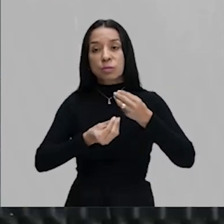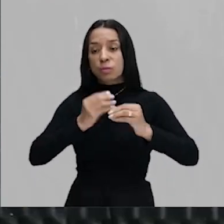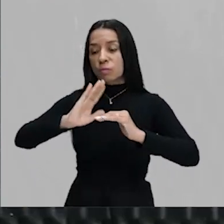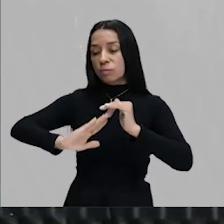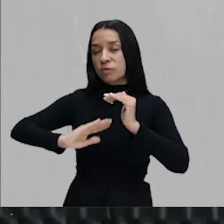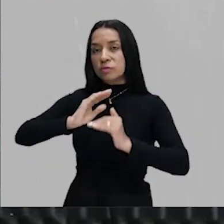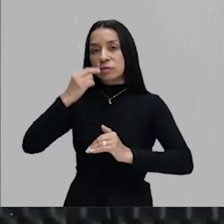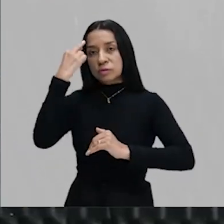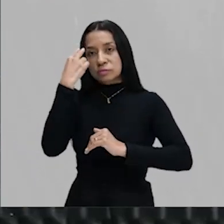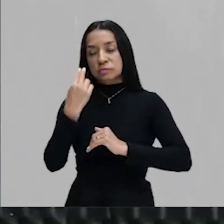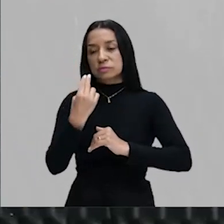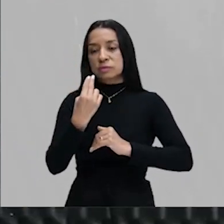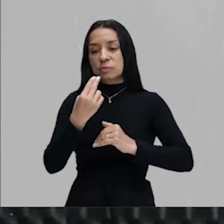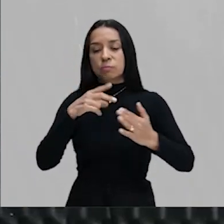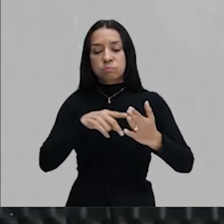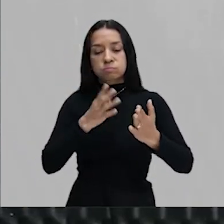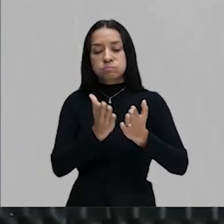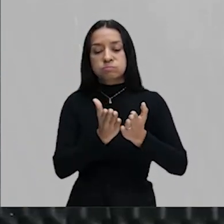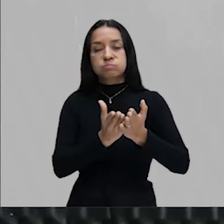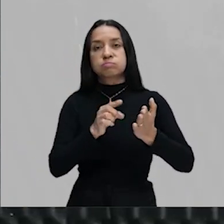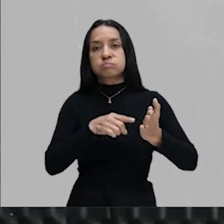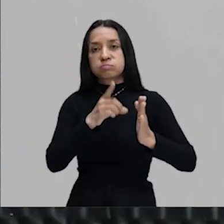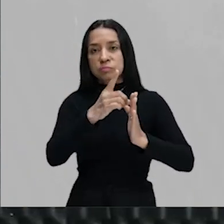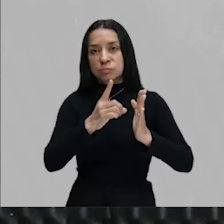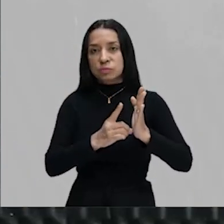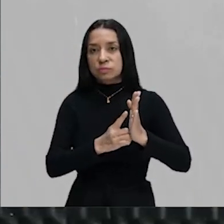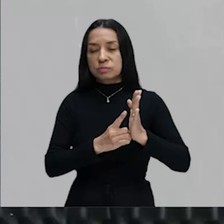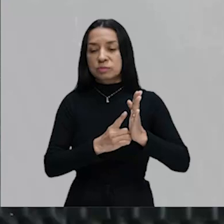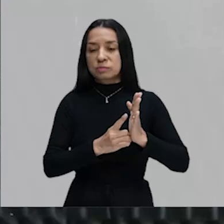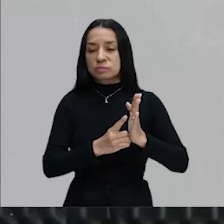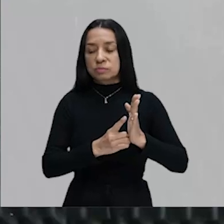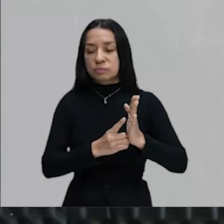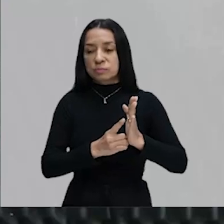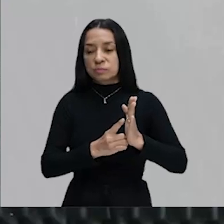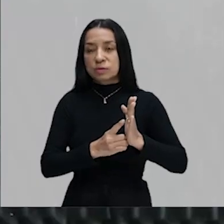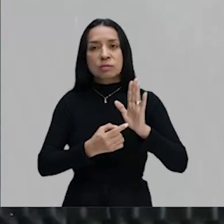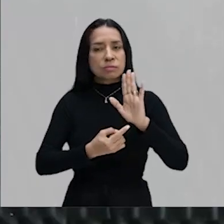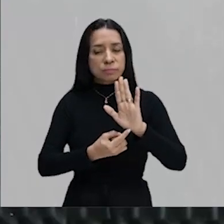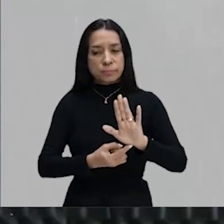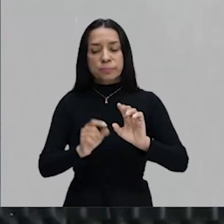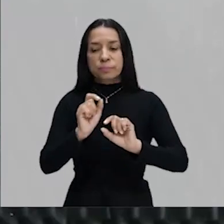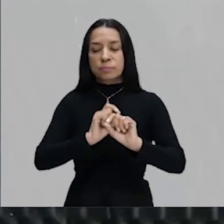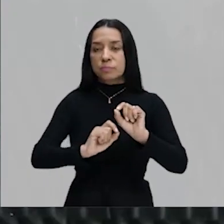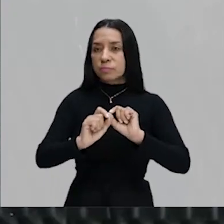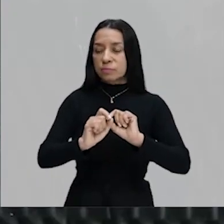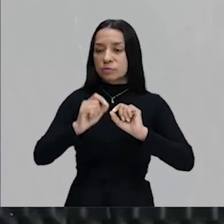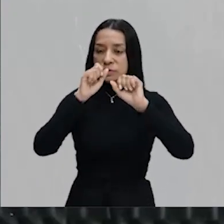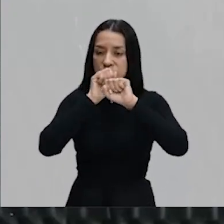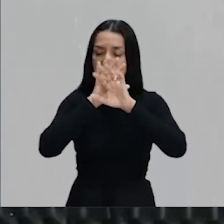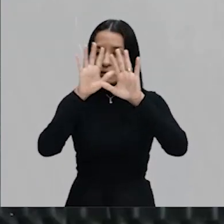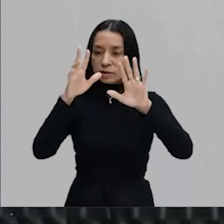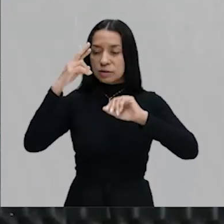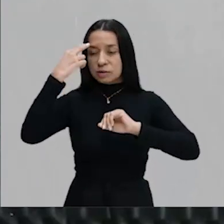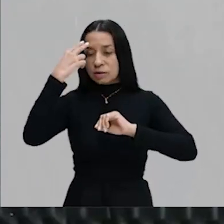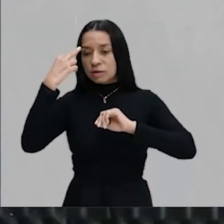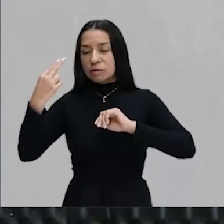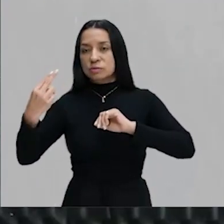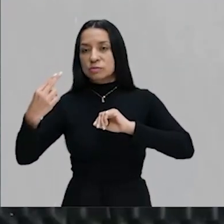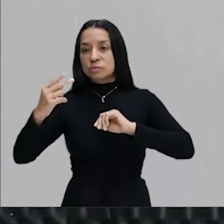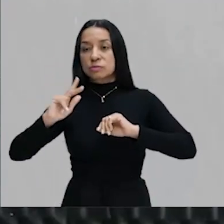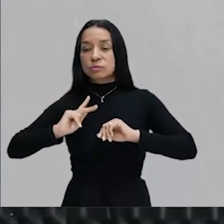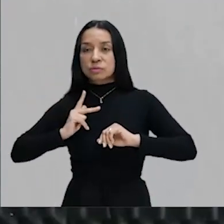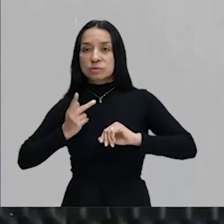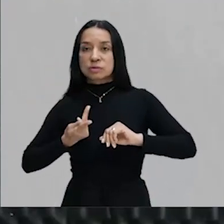como historiador, a Bíblia é um documento que mostra, evidentemente, a história dos hebreus, conta